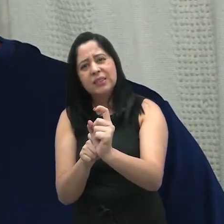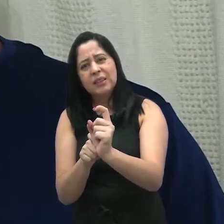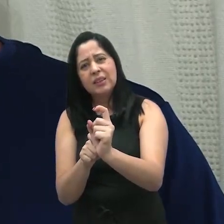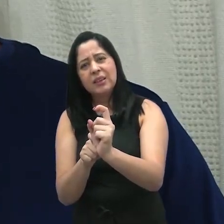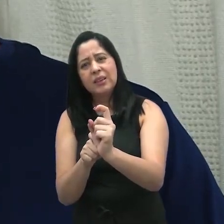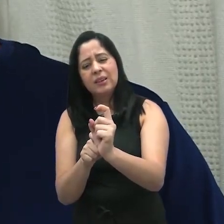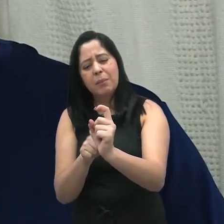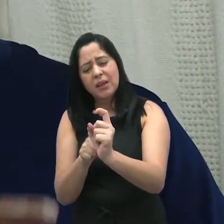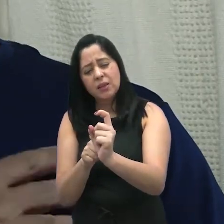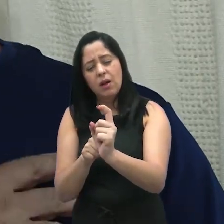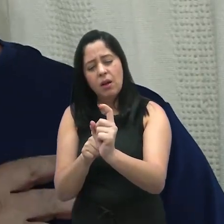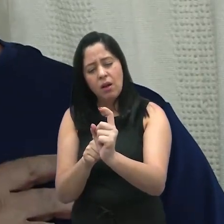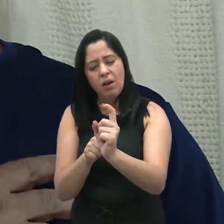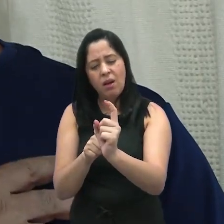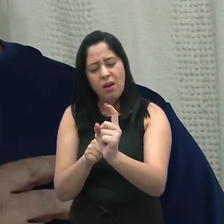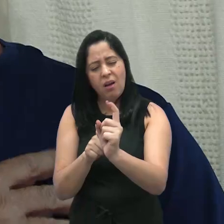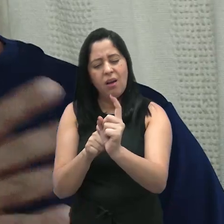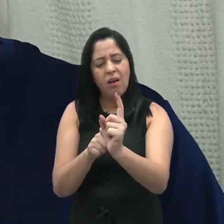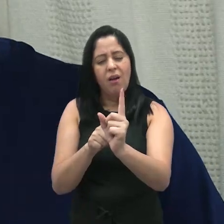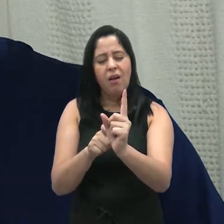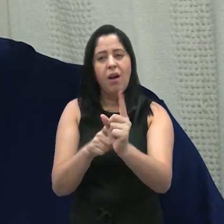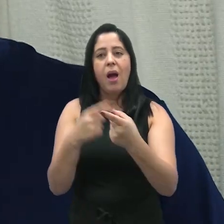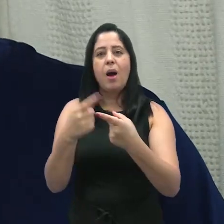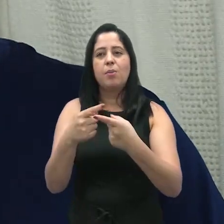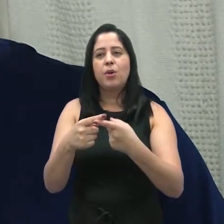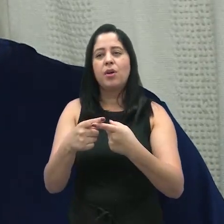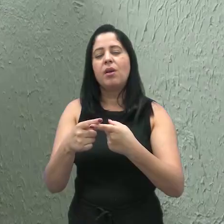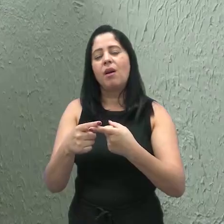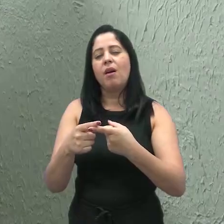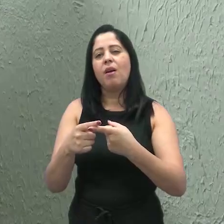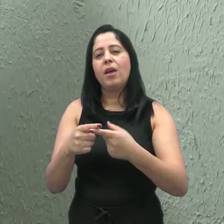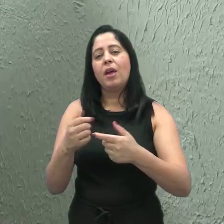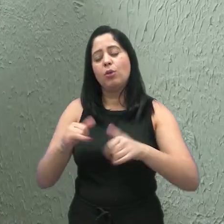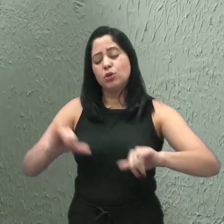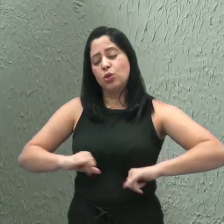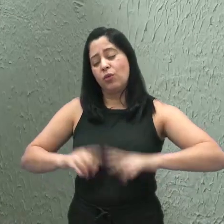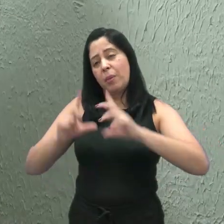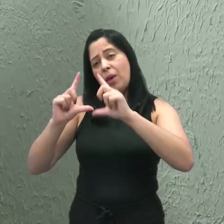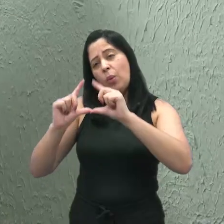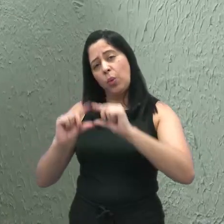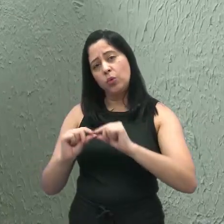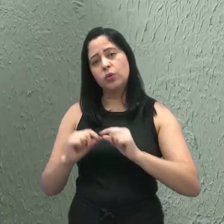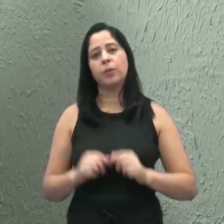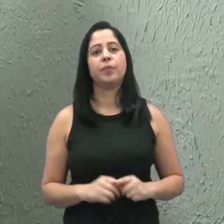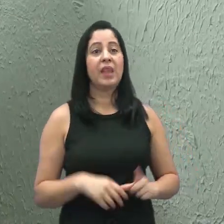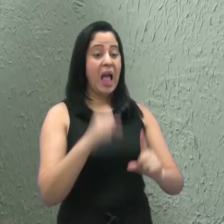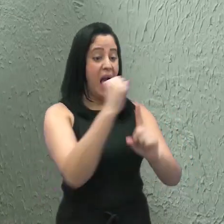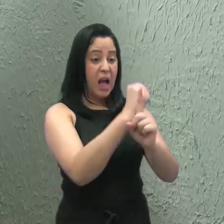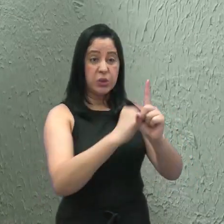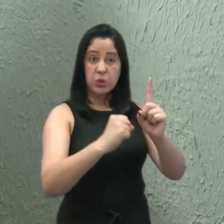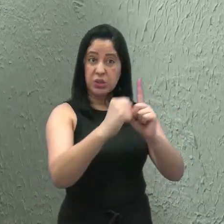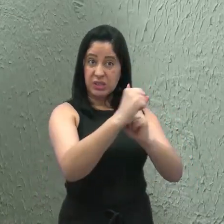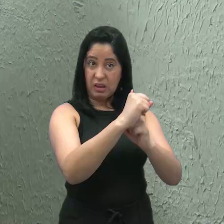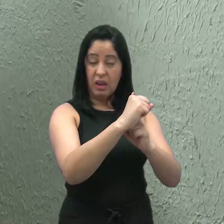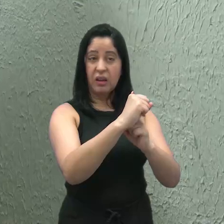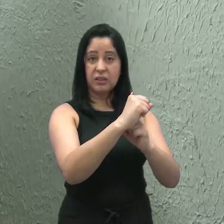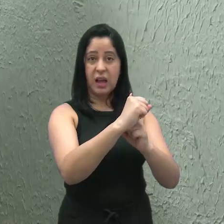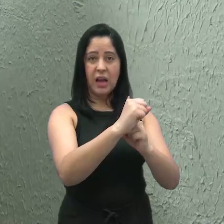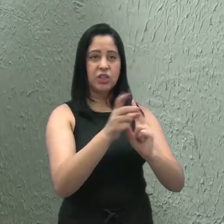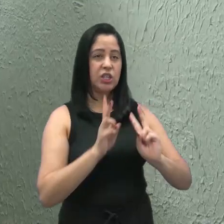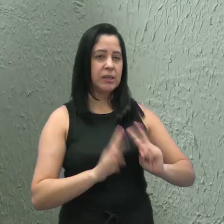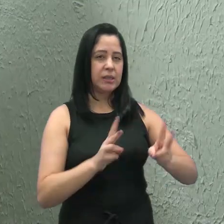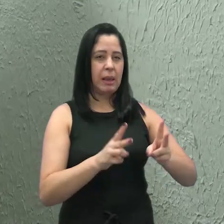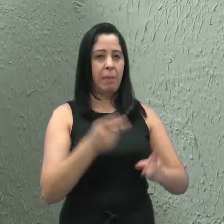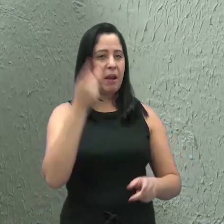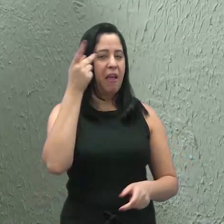a ferida vá sarar, ela cicatriza, só não vai doer mais. E a sociedade é muito imediatista com